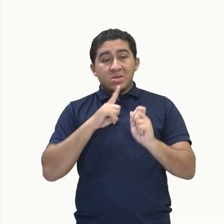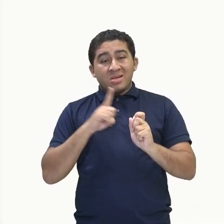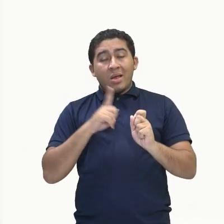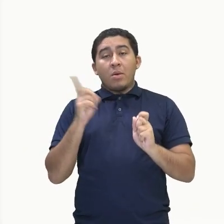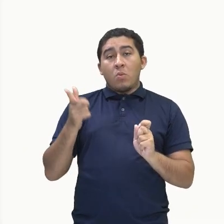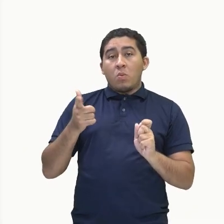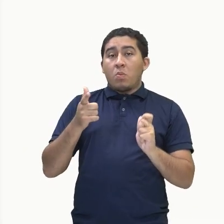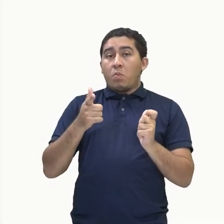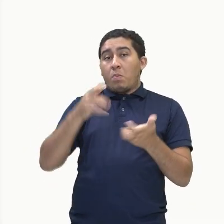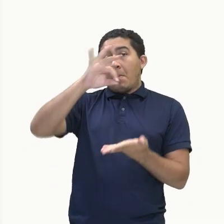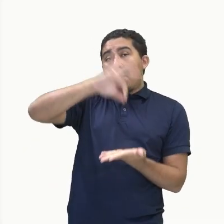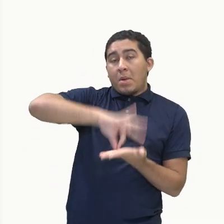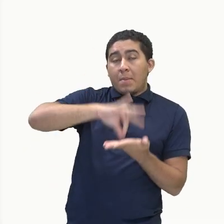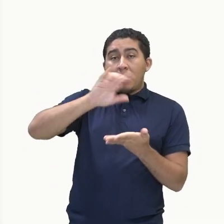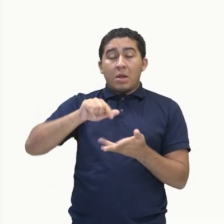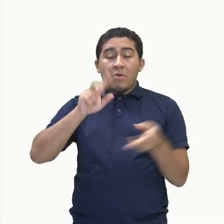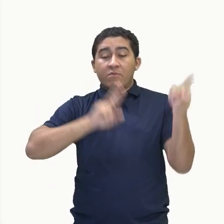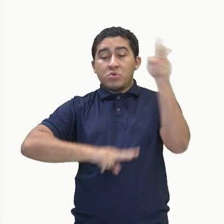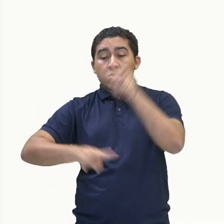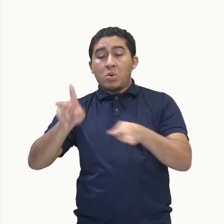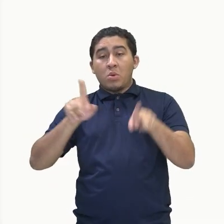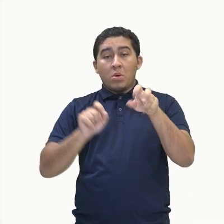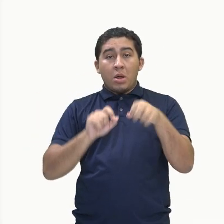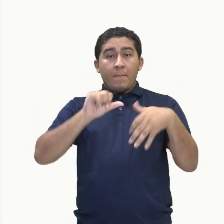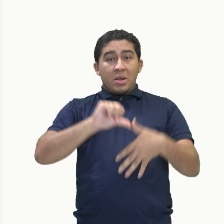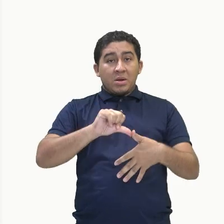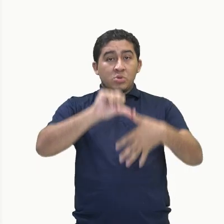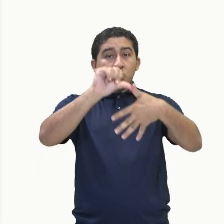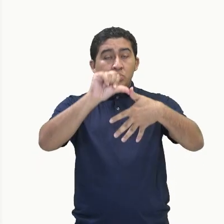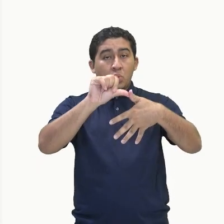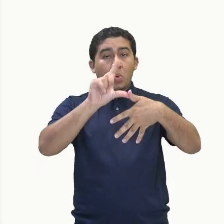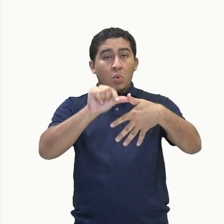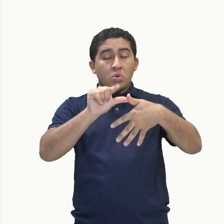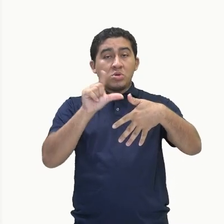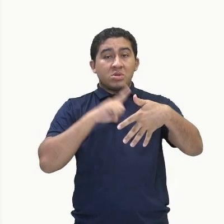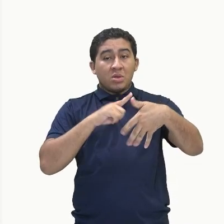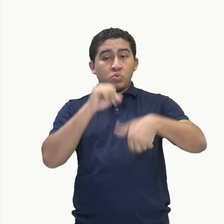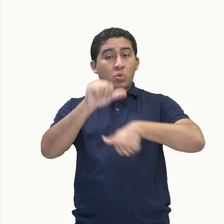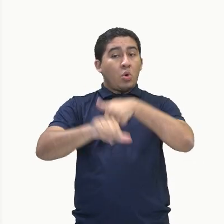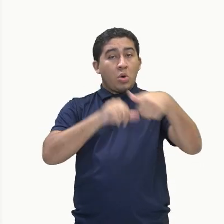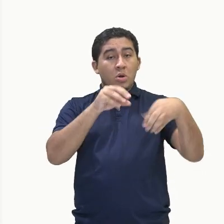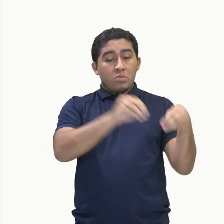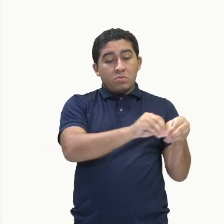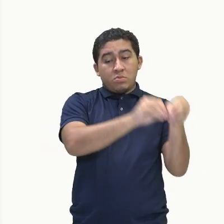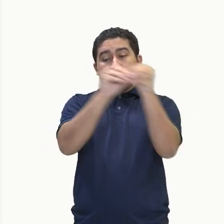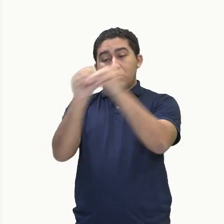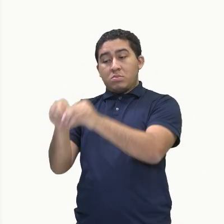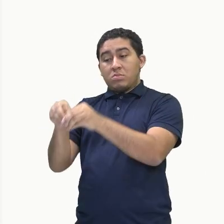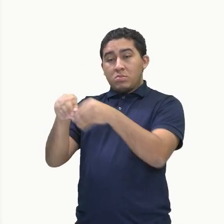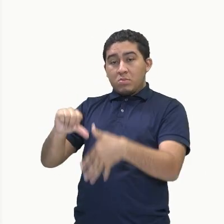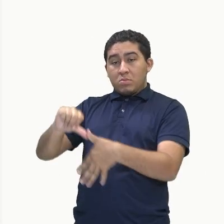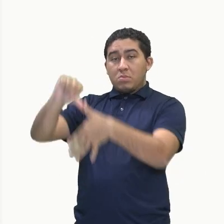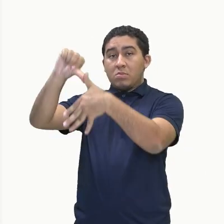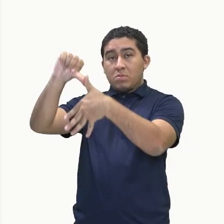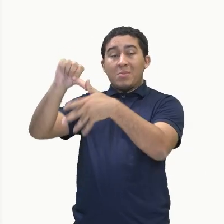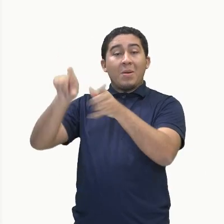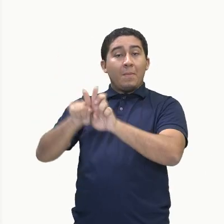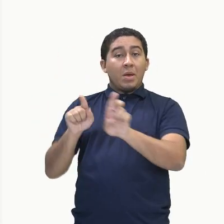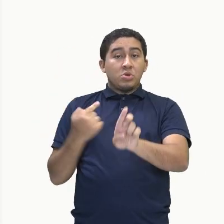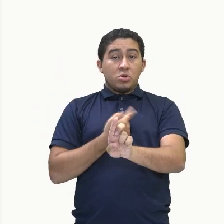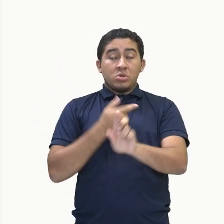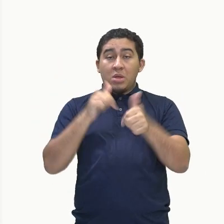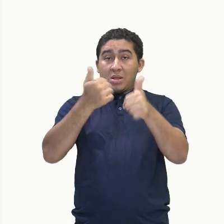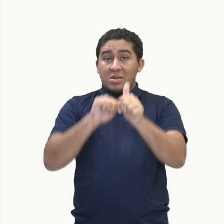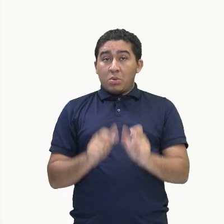mapa com a América do Sul, né, o continente americano, o inverso, né? Mas para a gente verificar essa